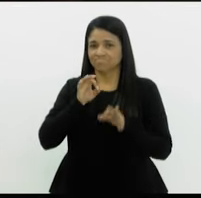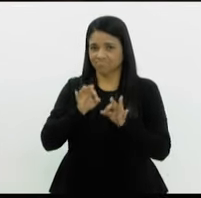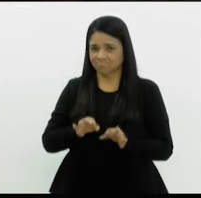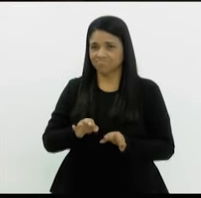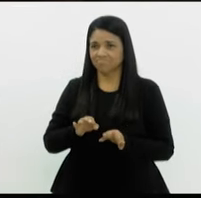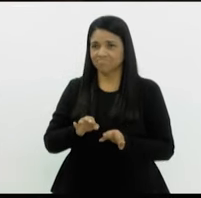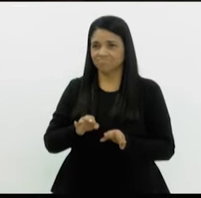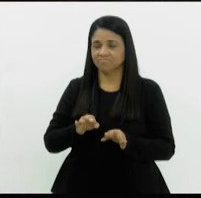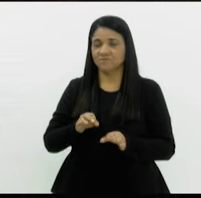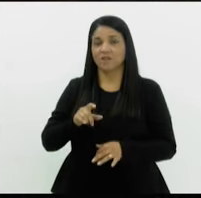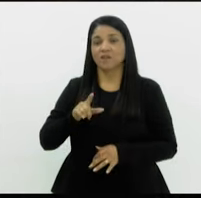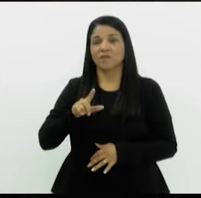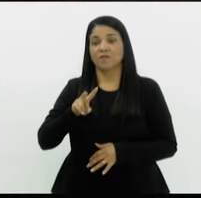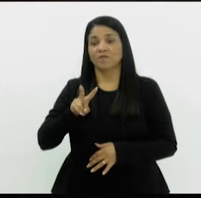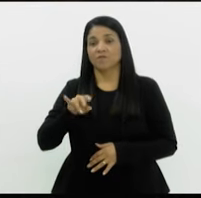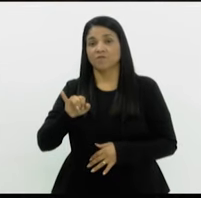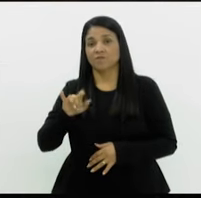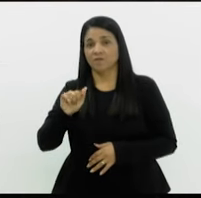da Via Lagos,